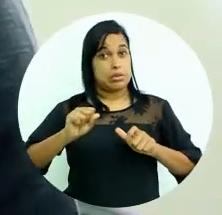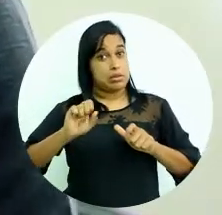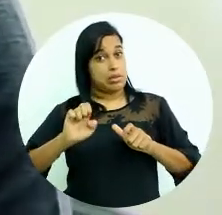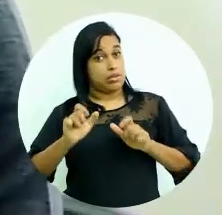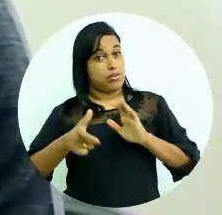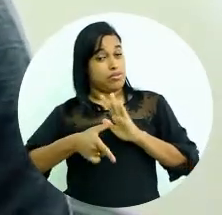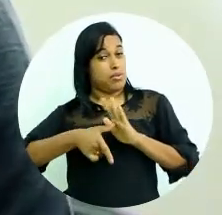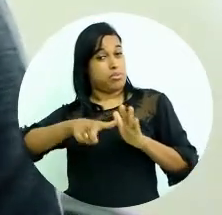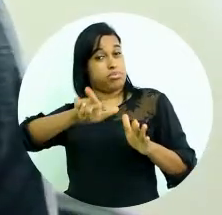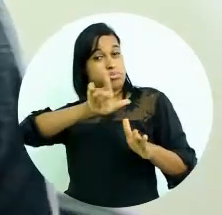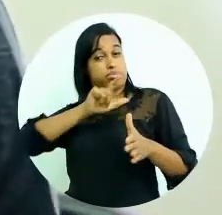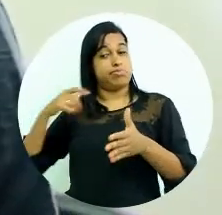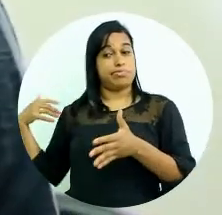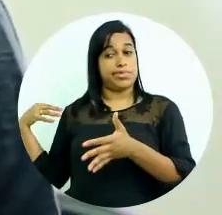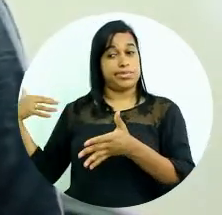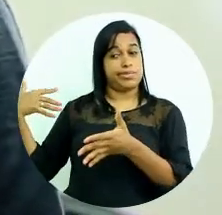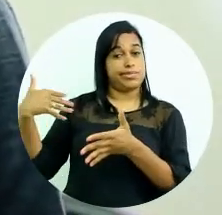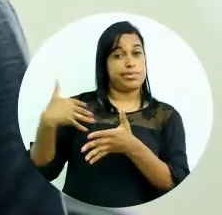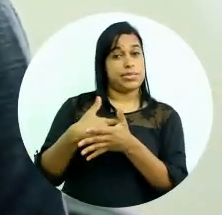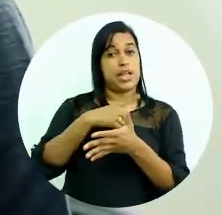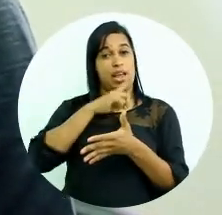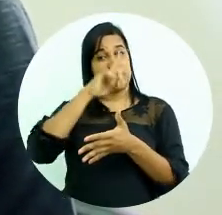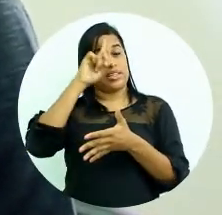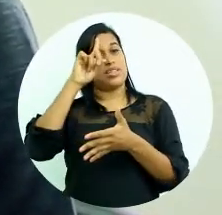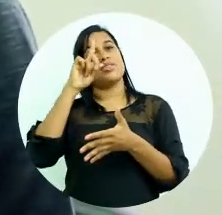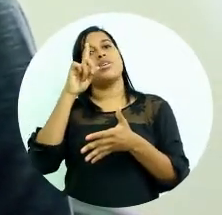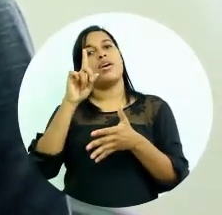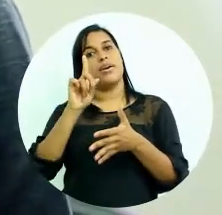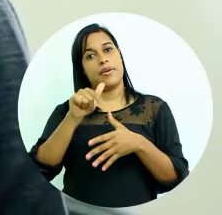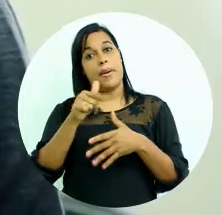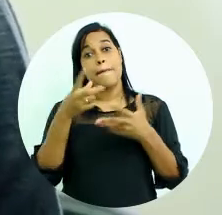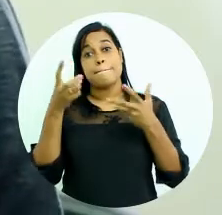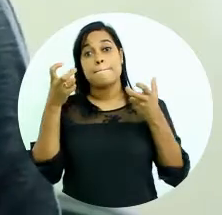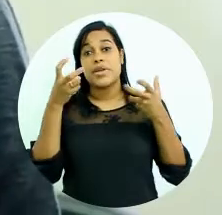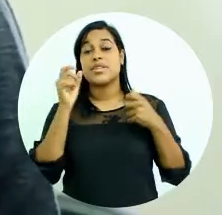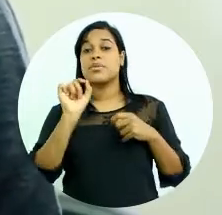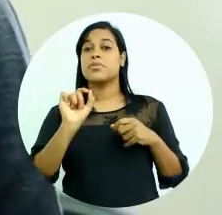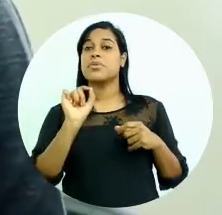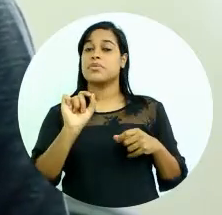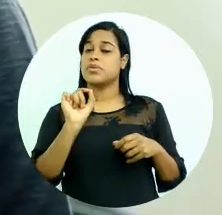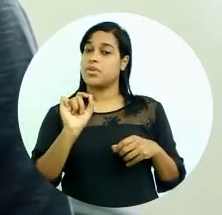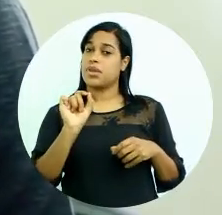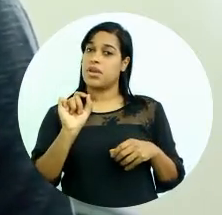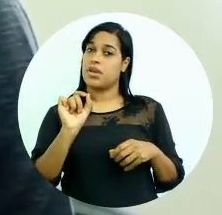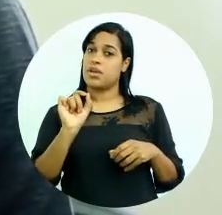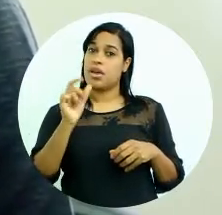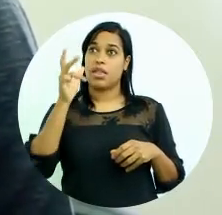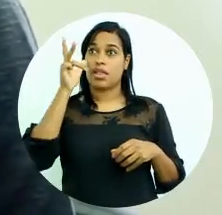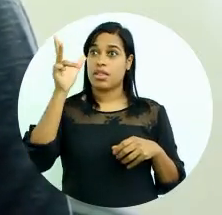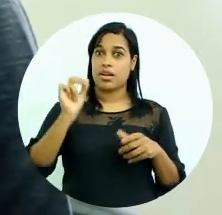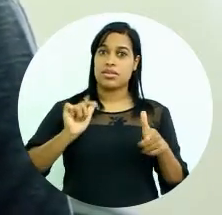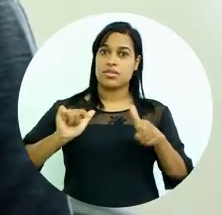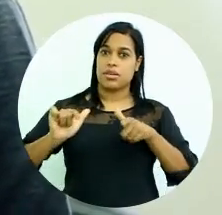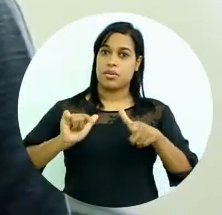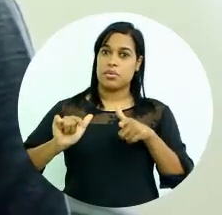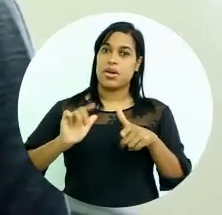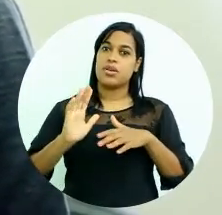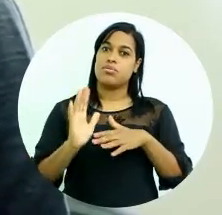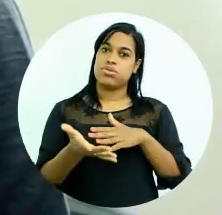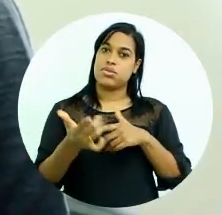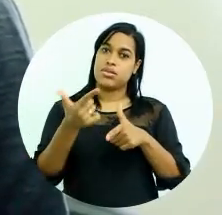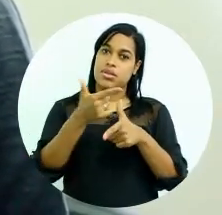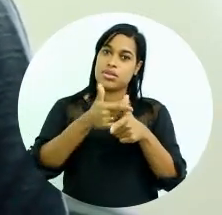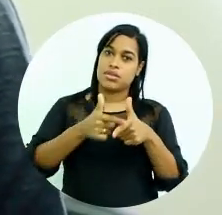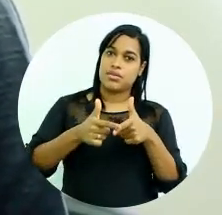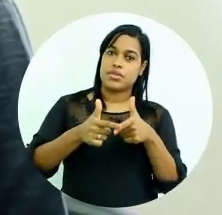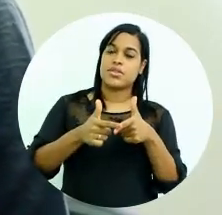Mas, se voltarmos à Grécia Antiga mais uma vez, percebemos que a ideia de trabalho